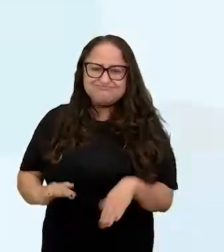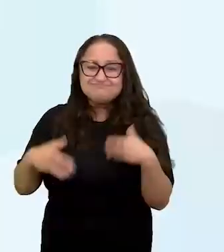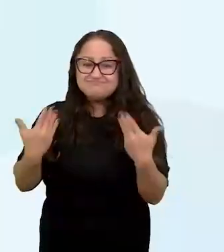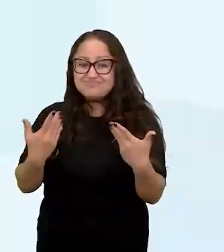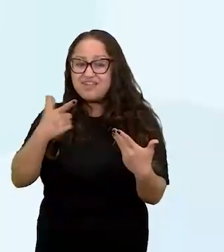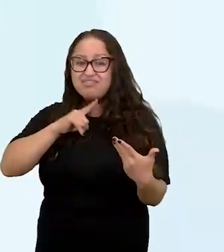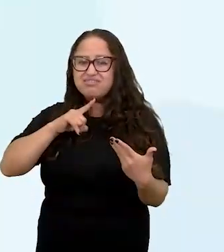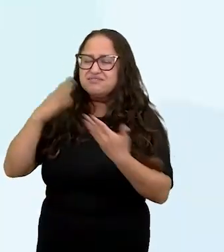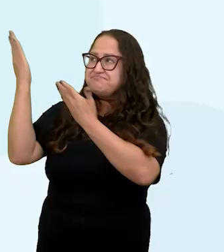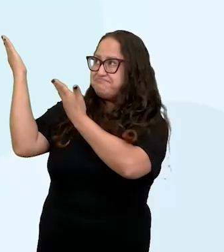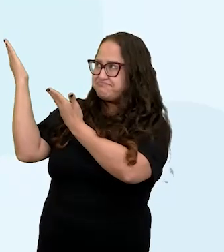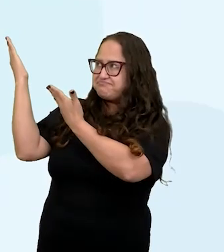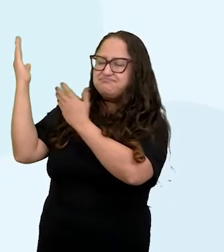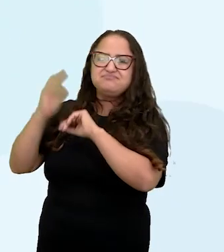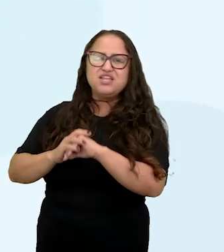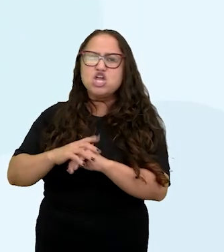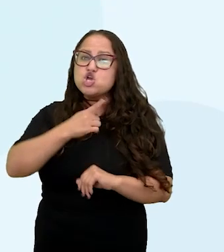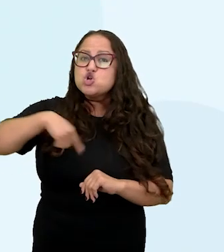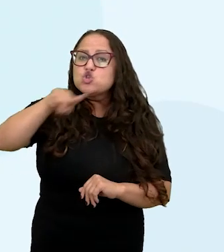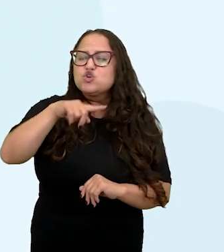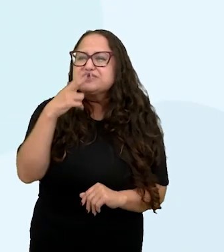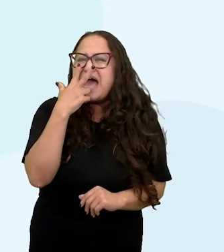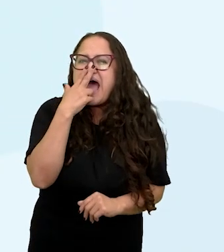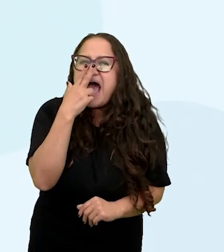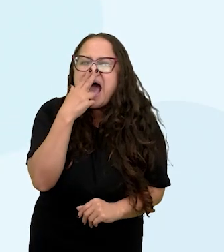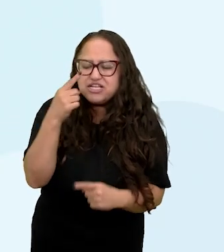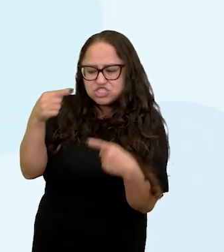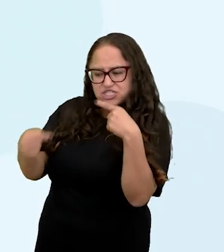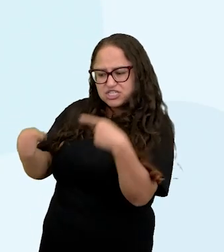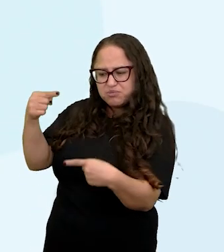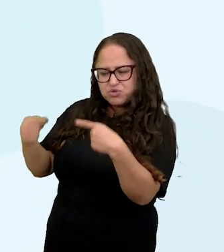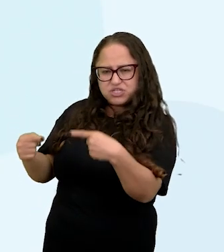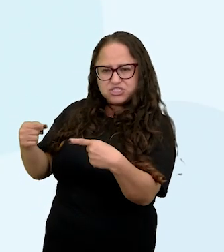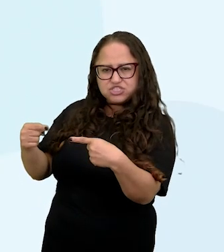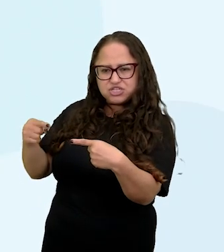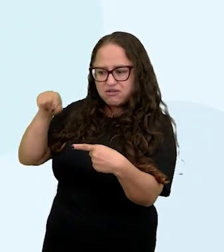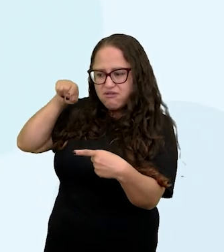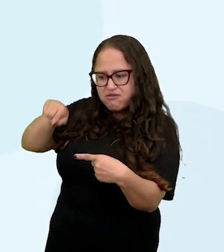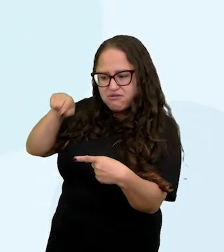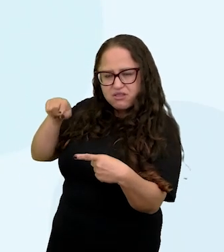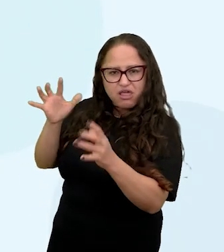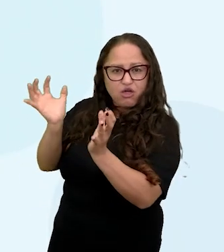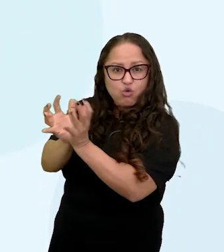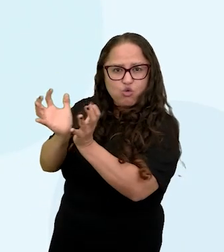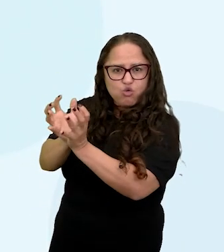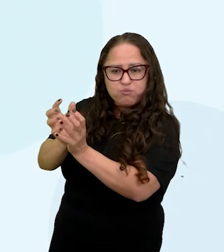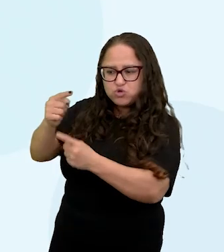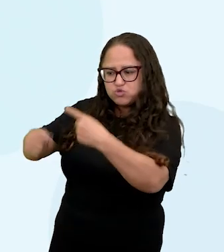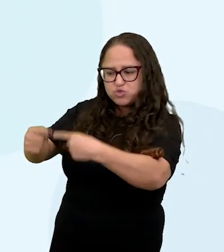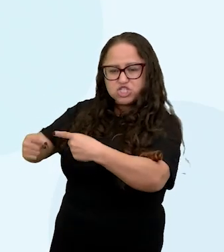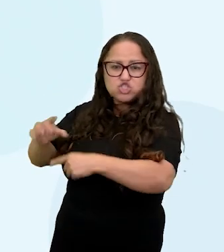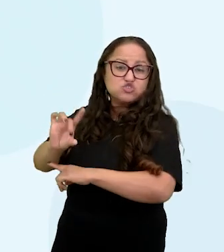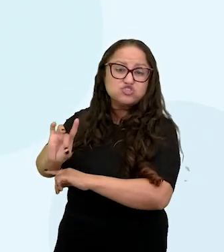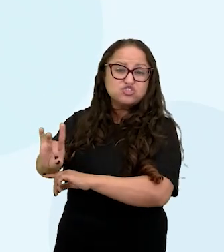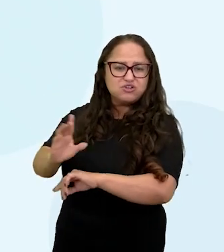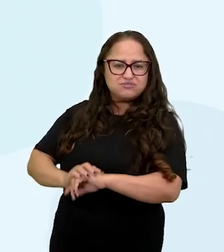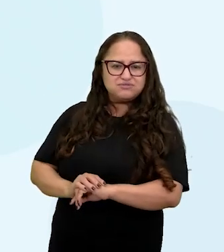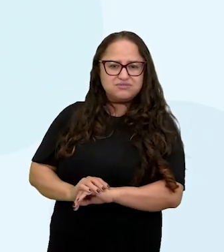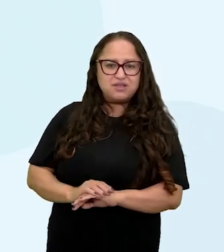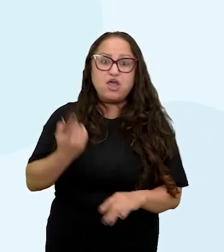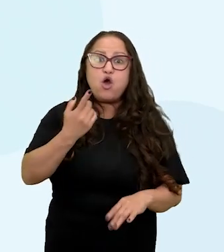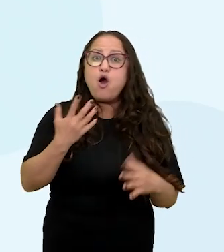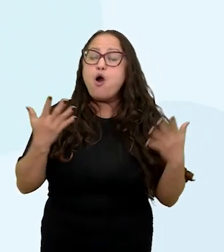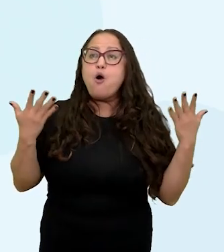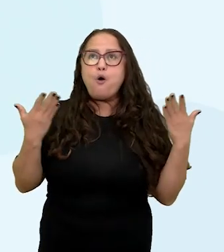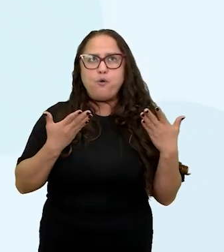a gente justamente acha que a política ela é a atuação dos políticos e só. E aí, quando a gente hoje não, né,